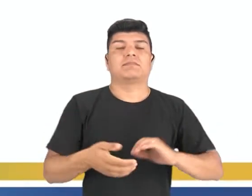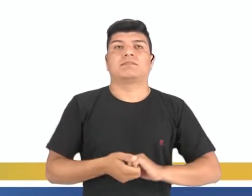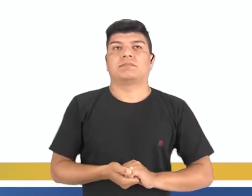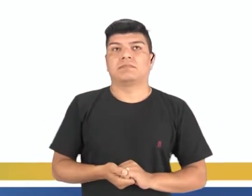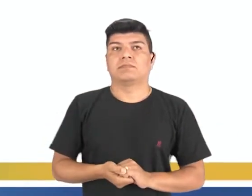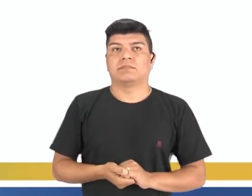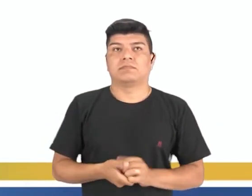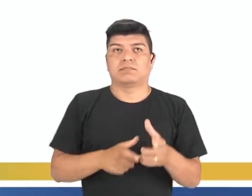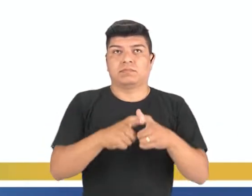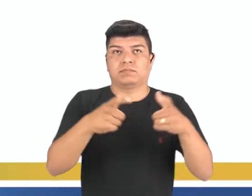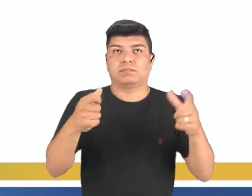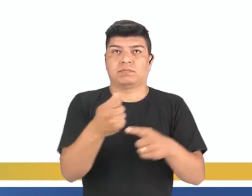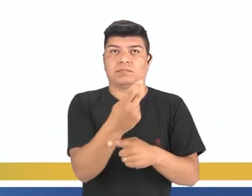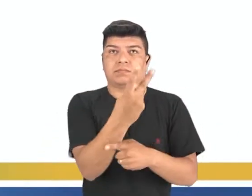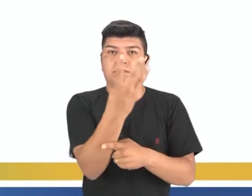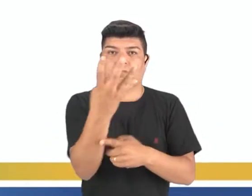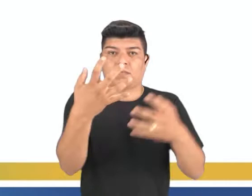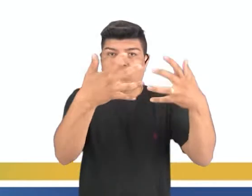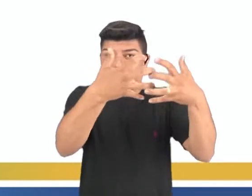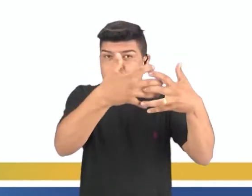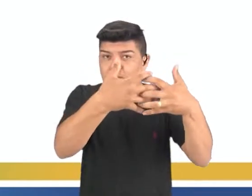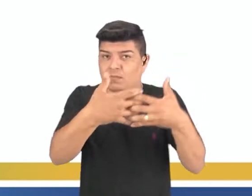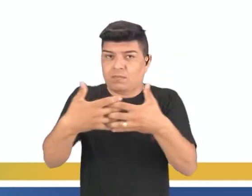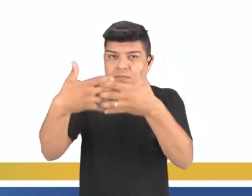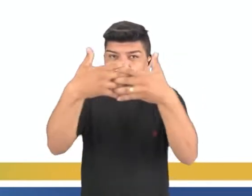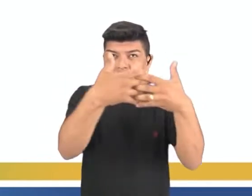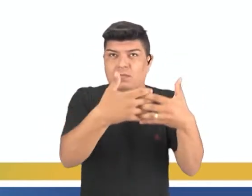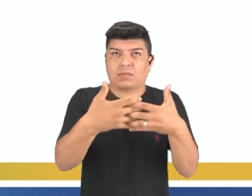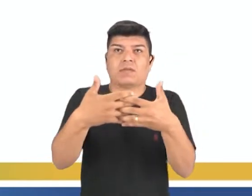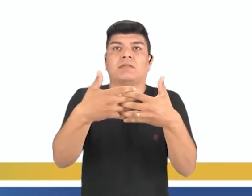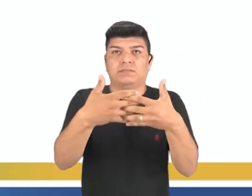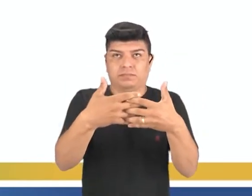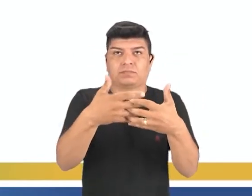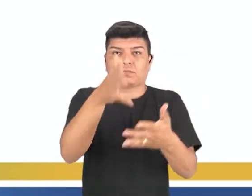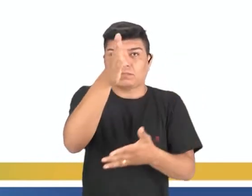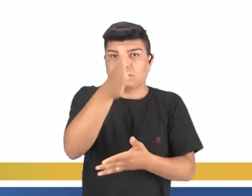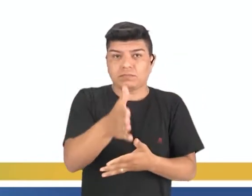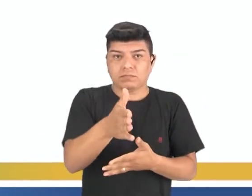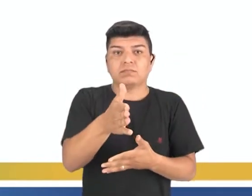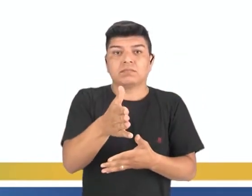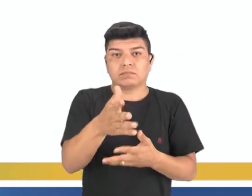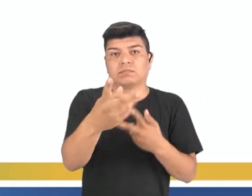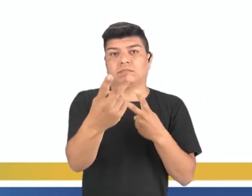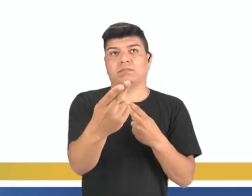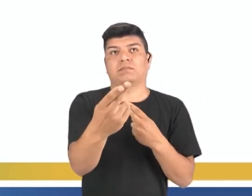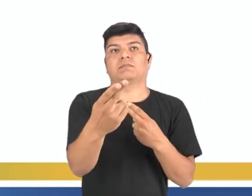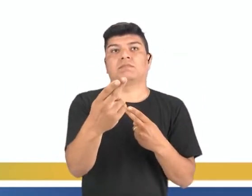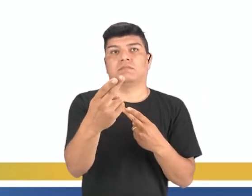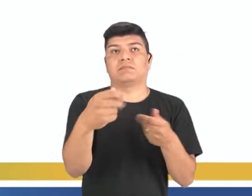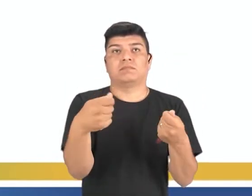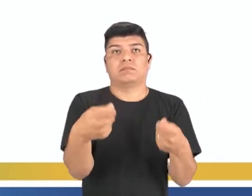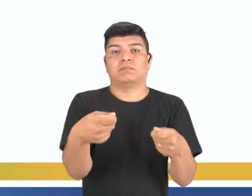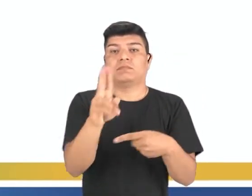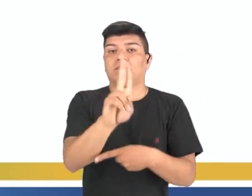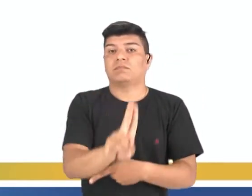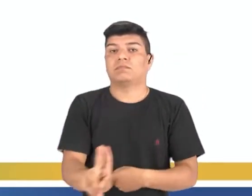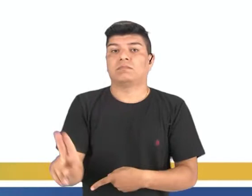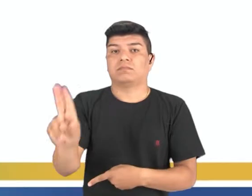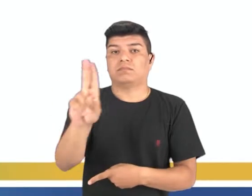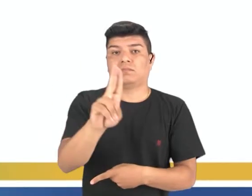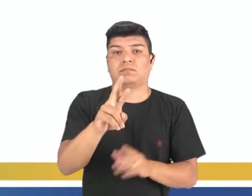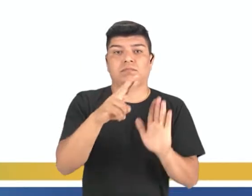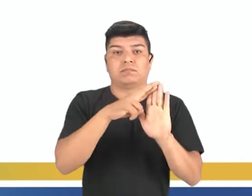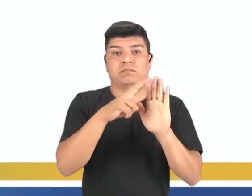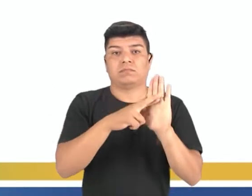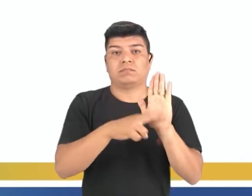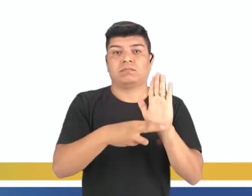as grandezas, quantidade de caminhões e quantidade de areia são grandezas diretamente proporcionais, então nós podemos usar a regra de 3 aí